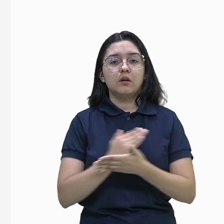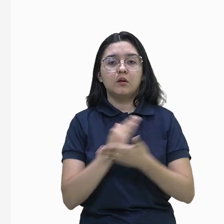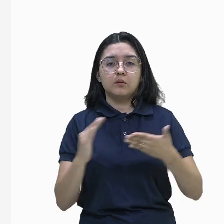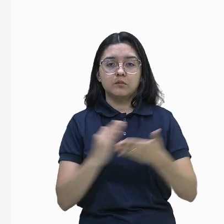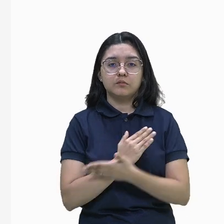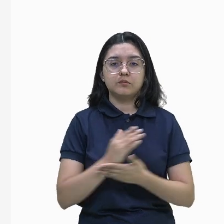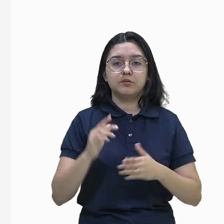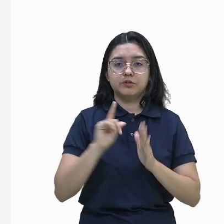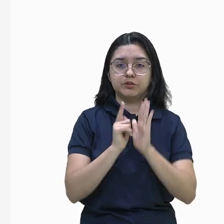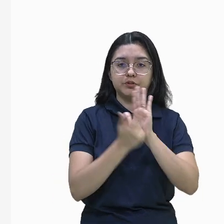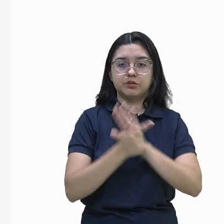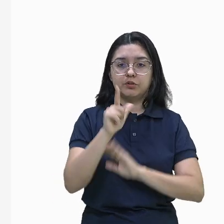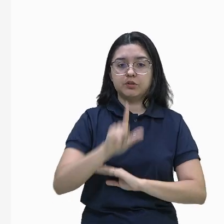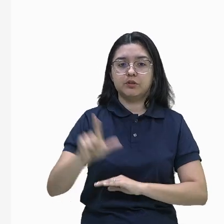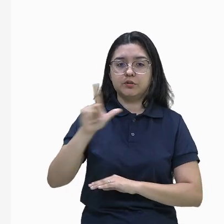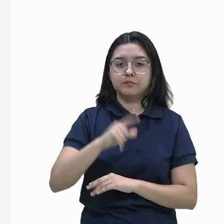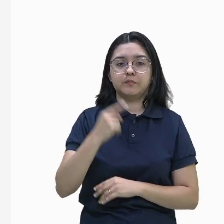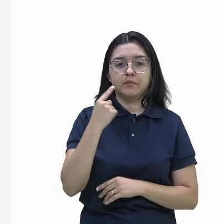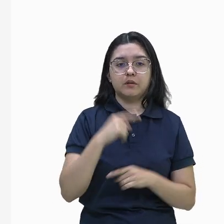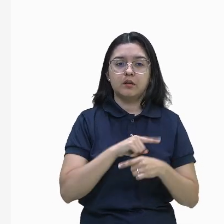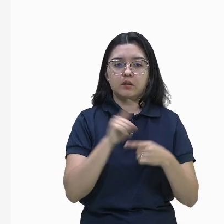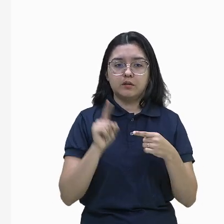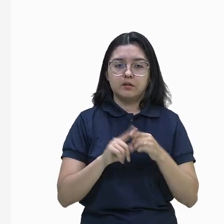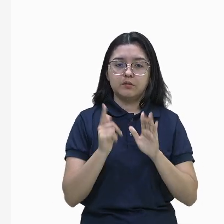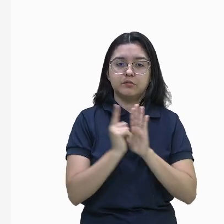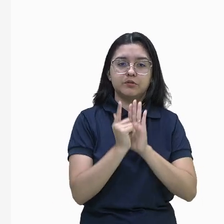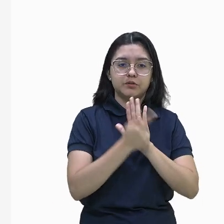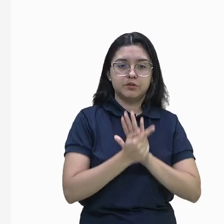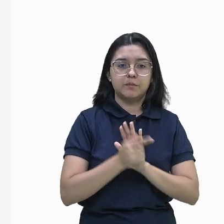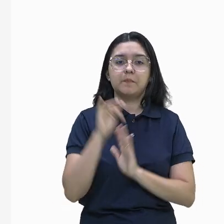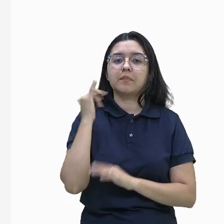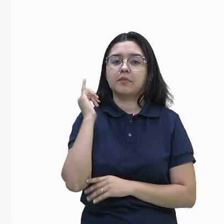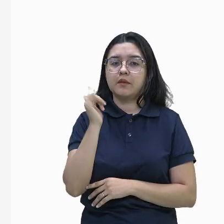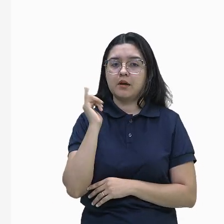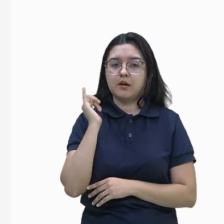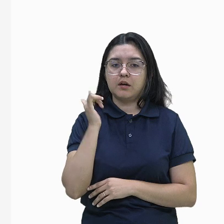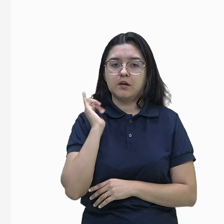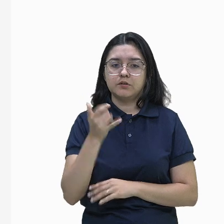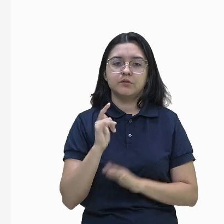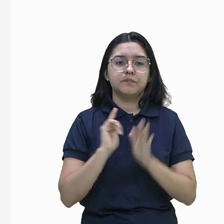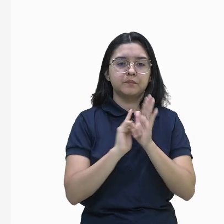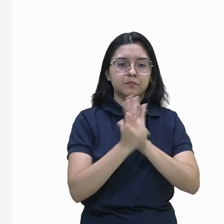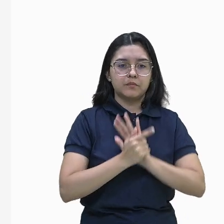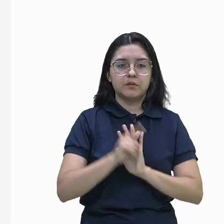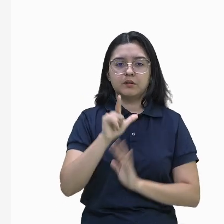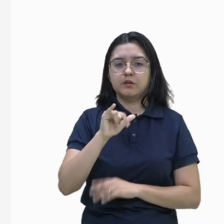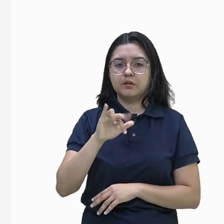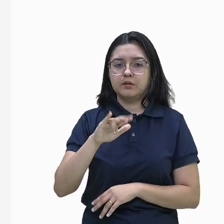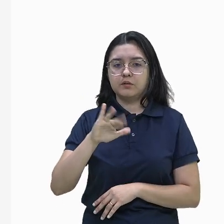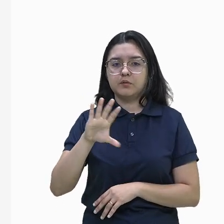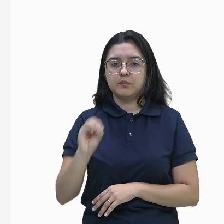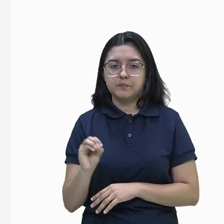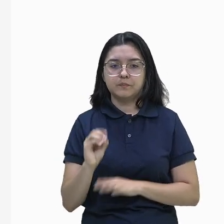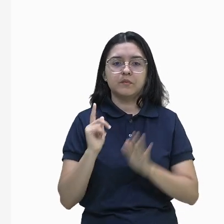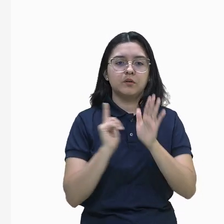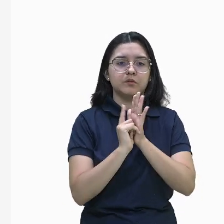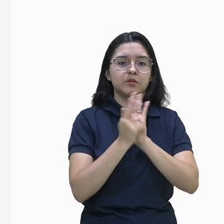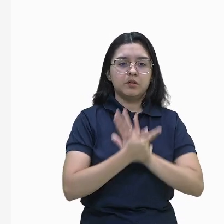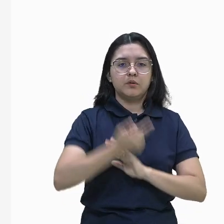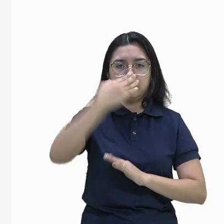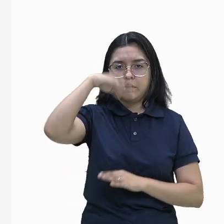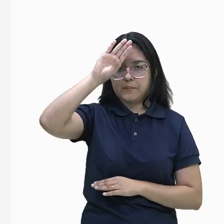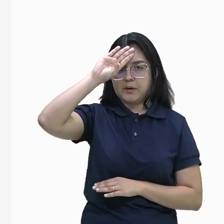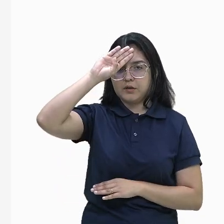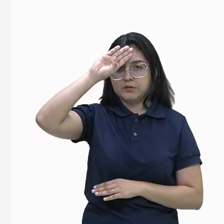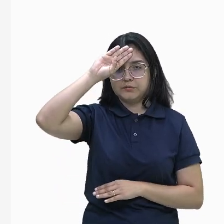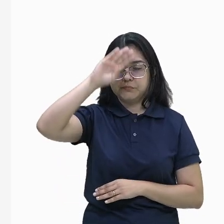os seguintes. Aí a gente tem o gênero narrativo, o gênero lírico e o